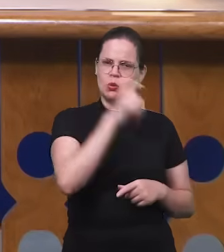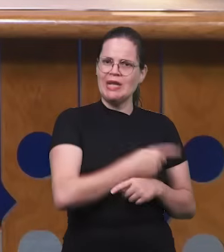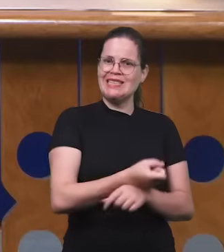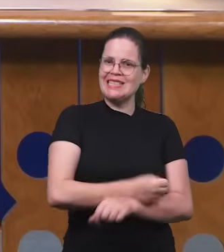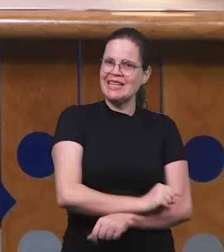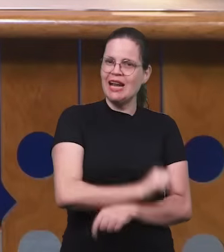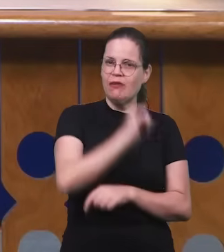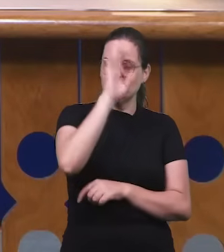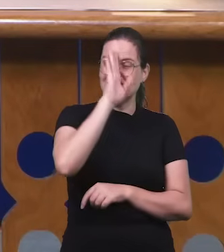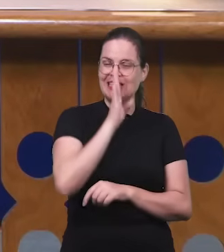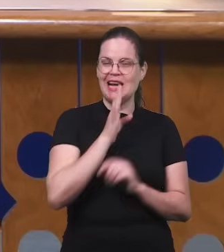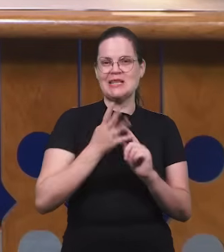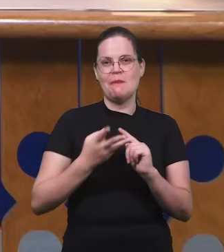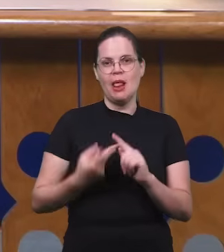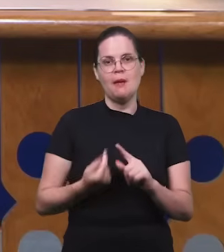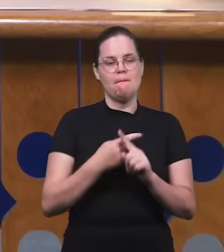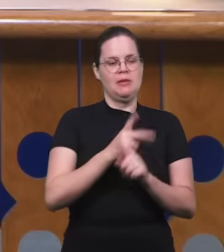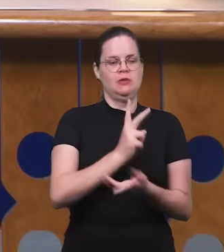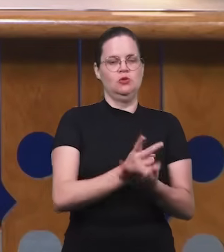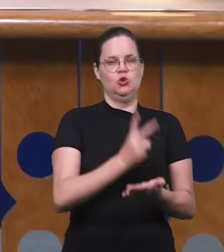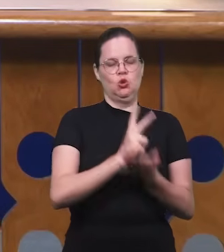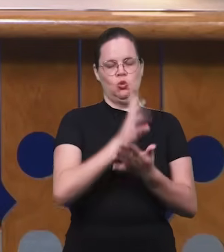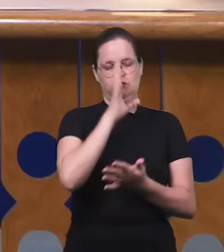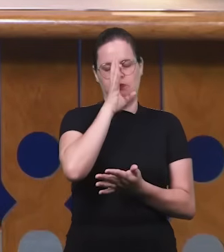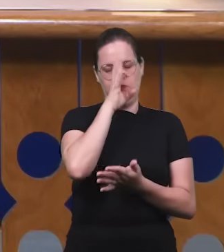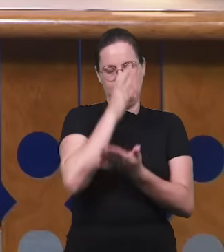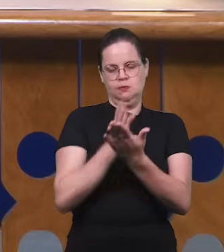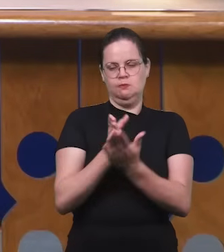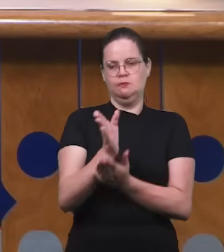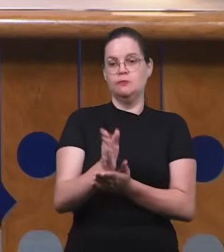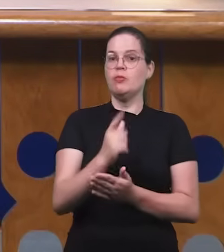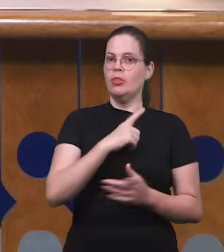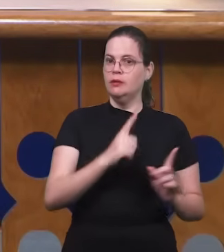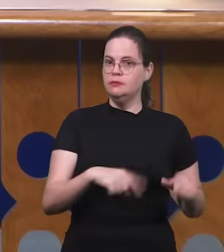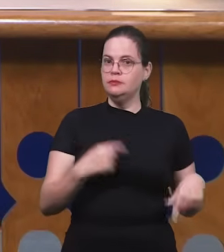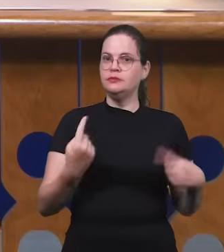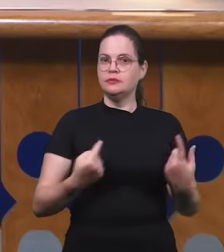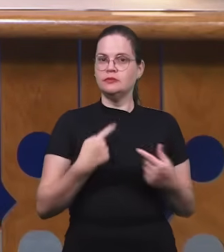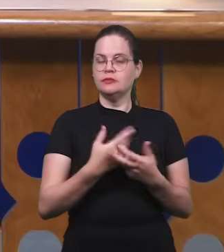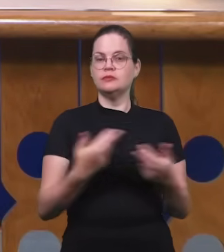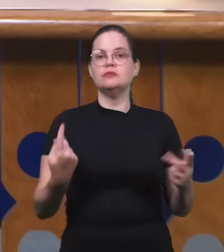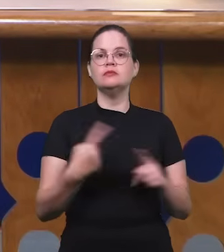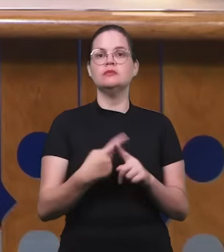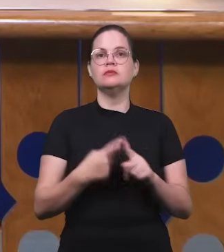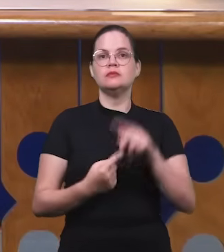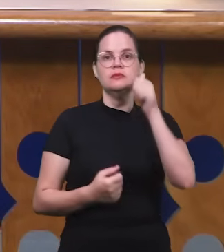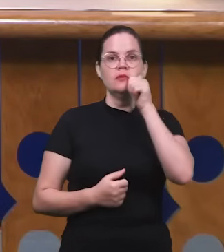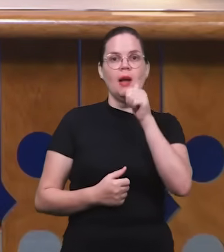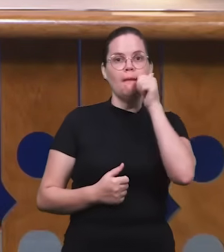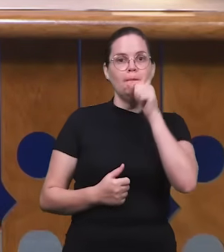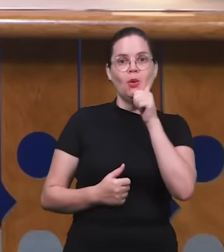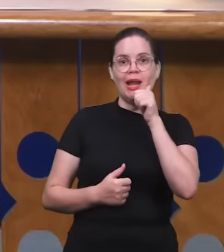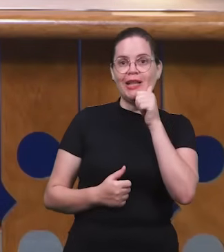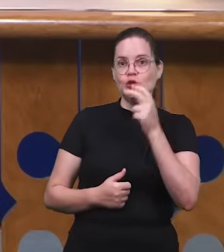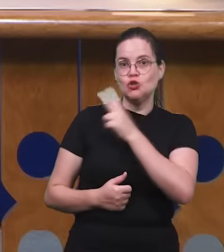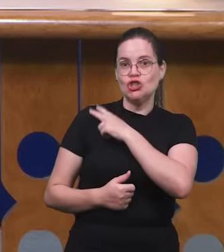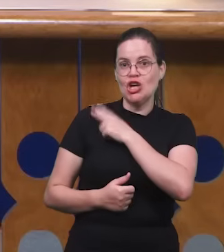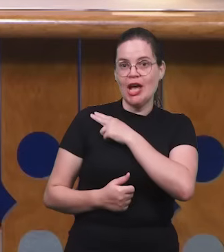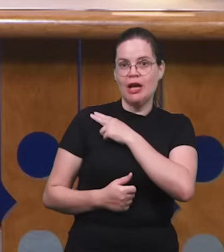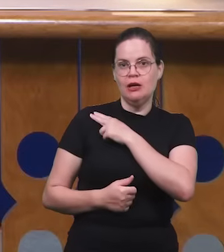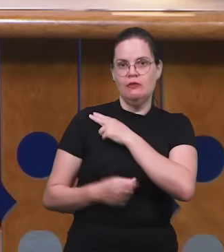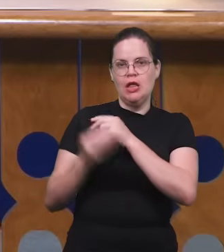ali e as lutas vieram muito fortes. Ele foi envolvido numa mentira, se preparem para